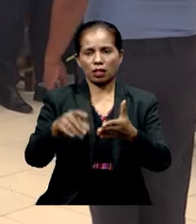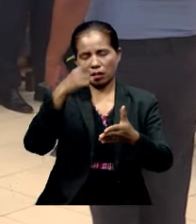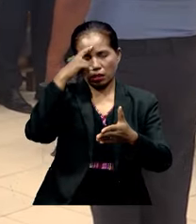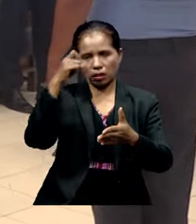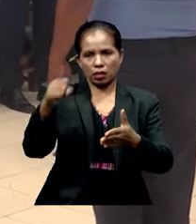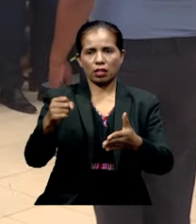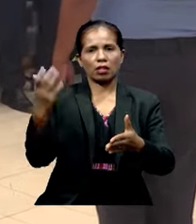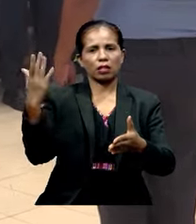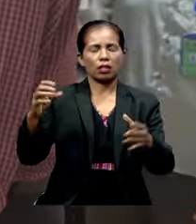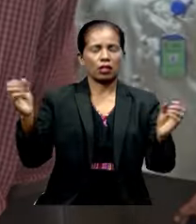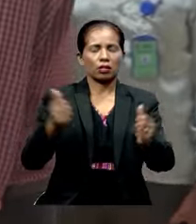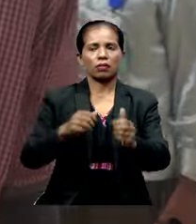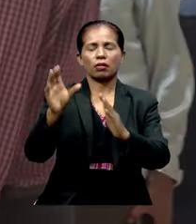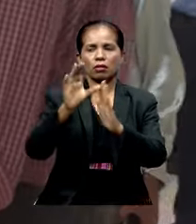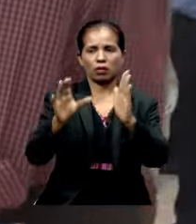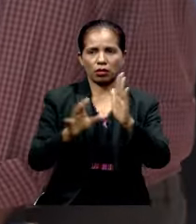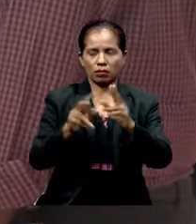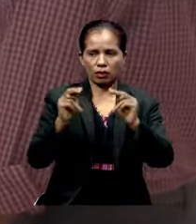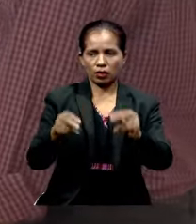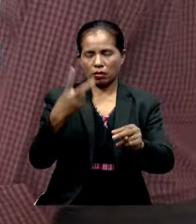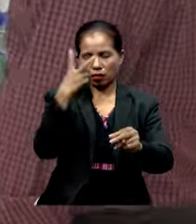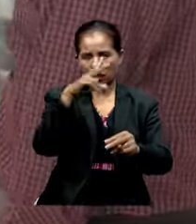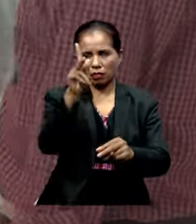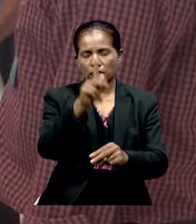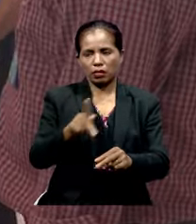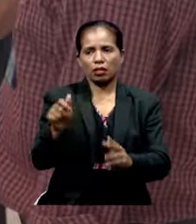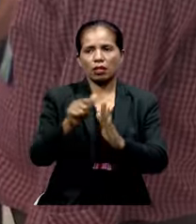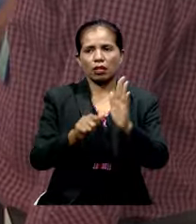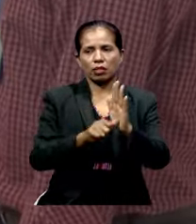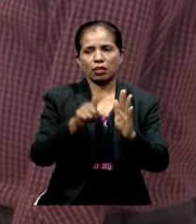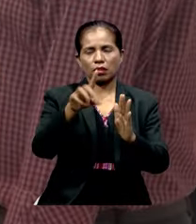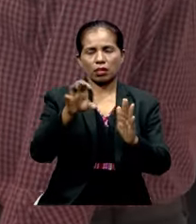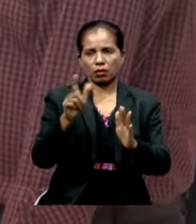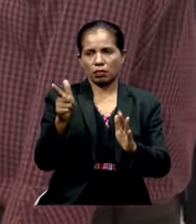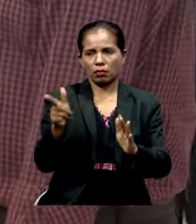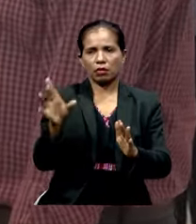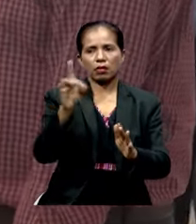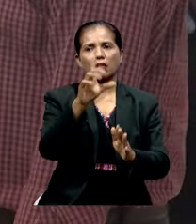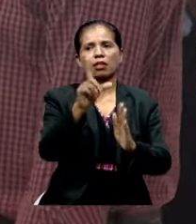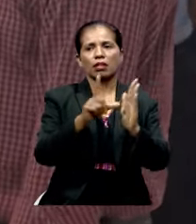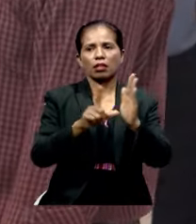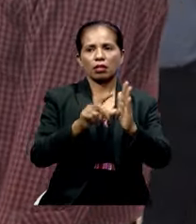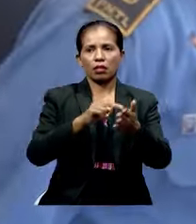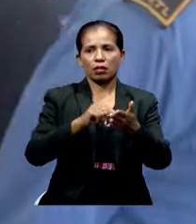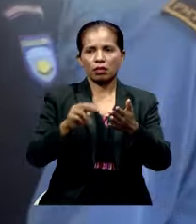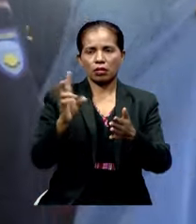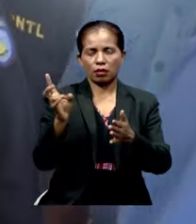considera inkonstitusional nune persija halo fiskalizasaun ba artigo atu sira ronu resin walu husi dekretu lei numero